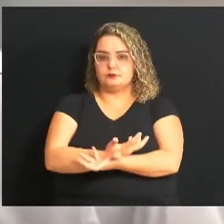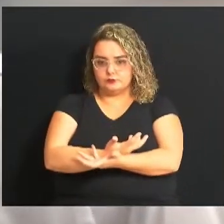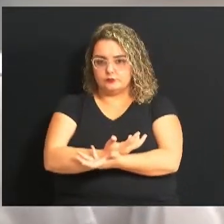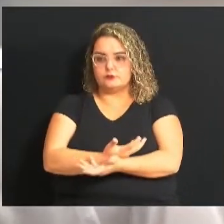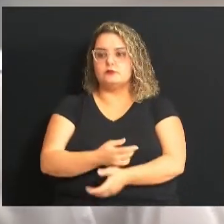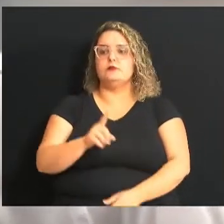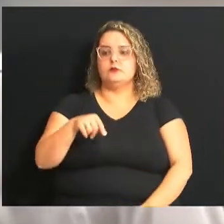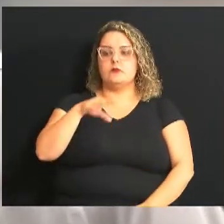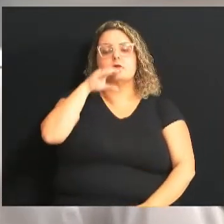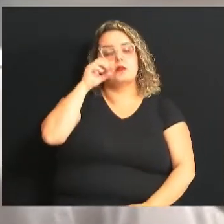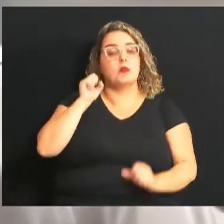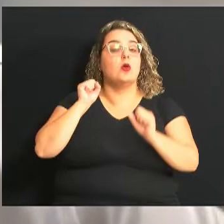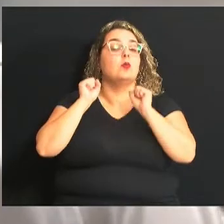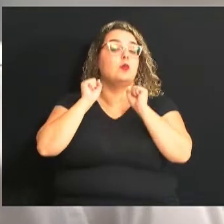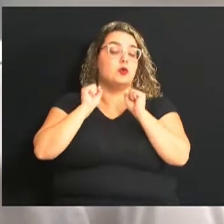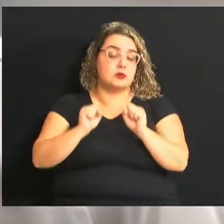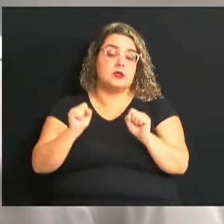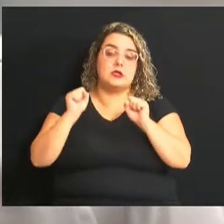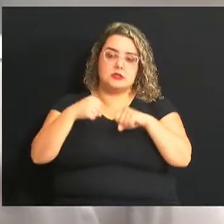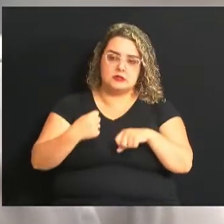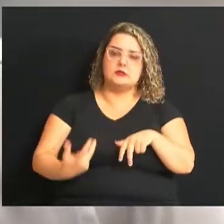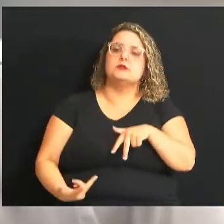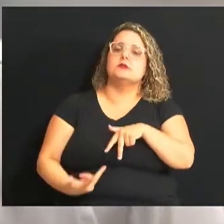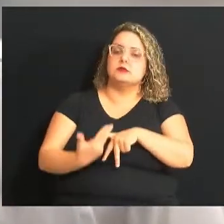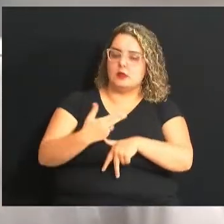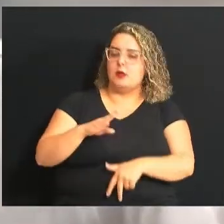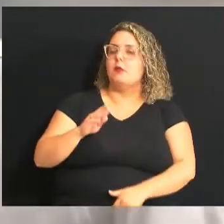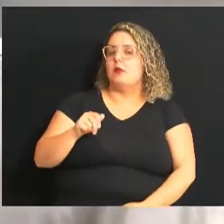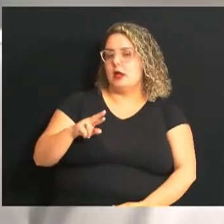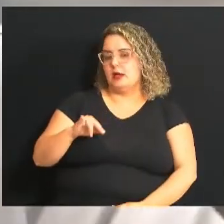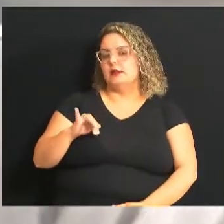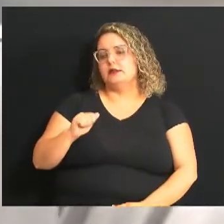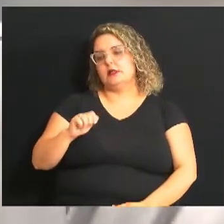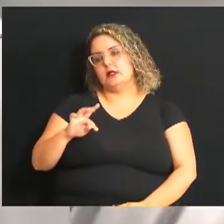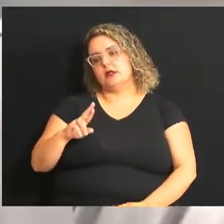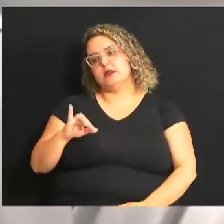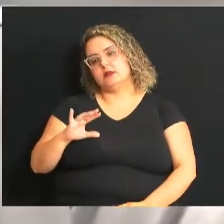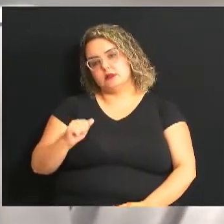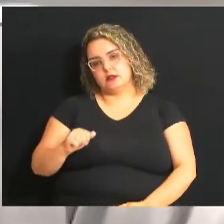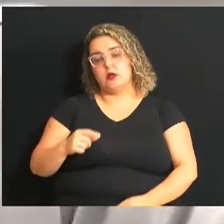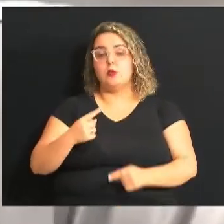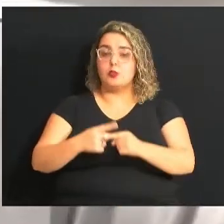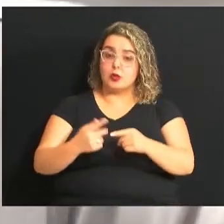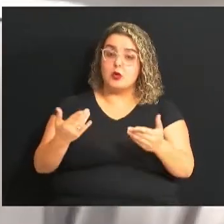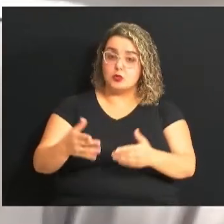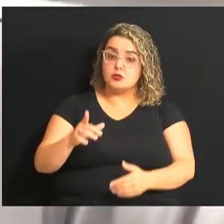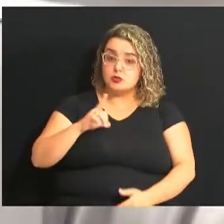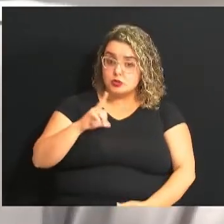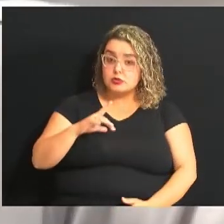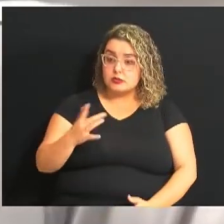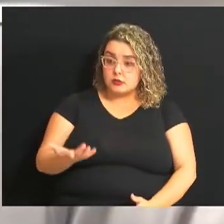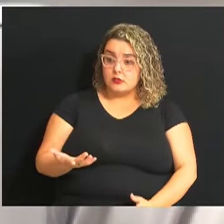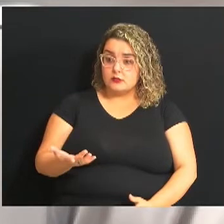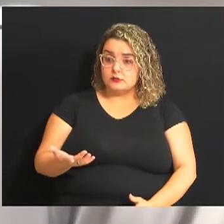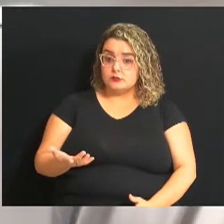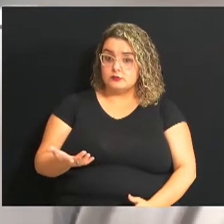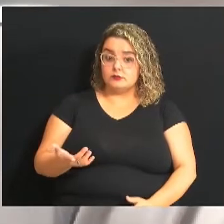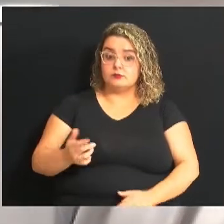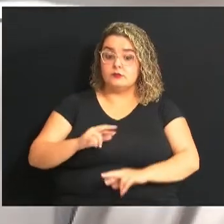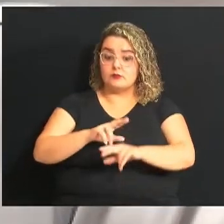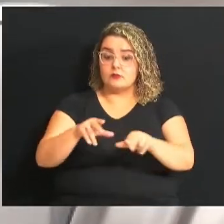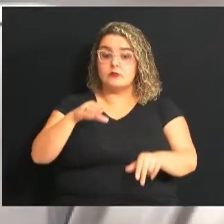adolescente poderá, sim, ser submetido à cirurgia bariátrica. Porque hoje o que nós temos é uma situação em que muitos